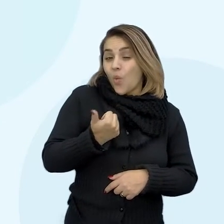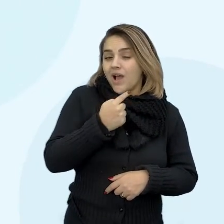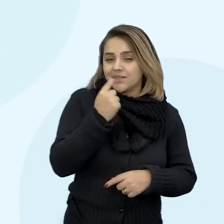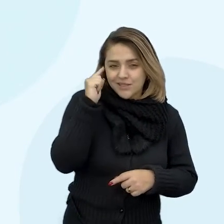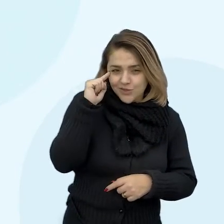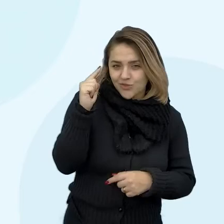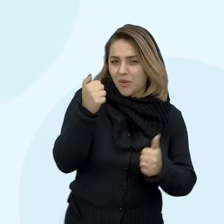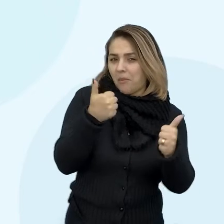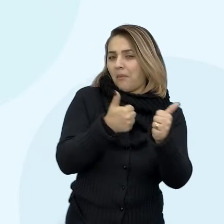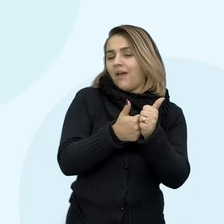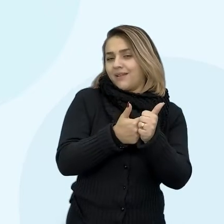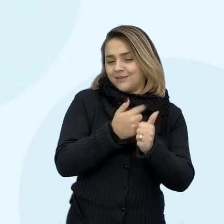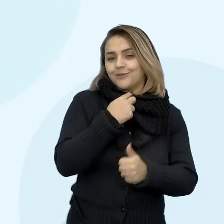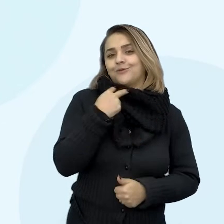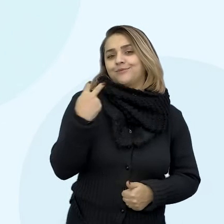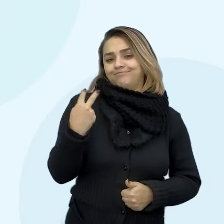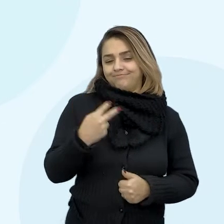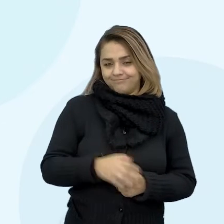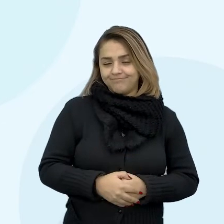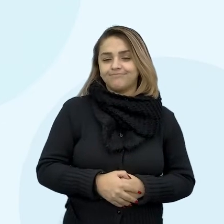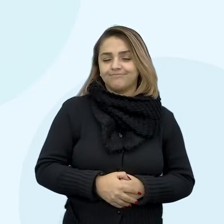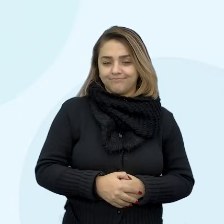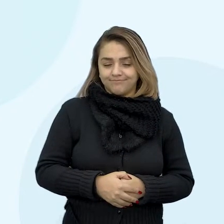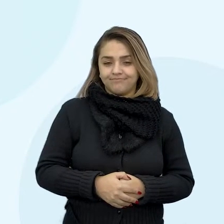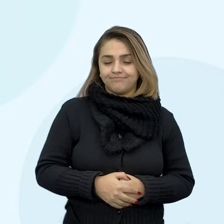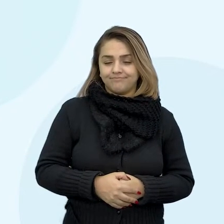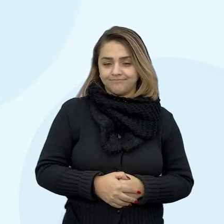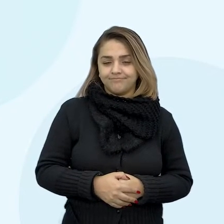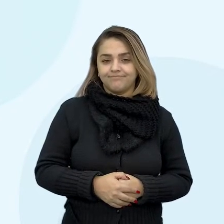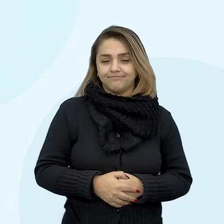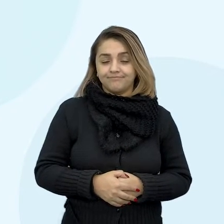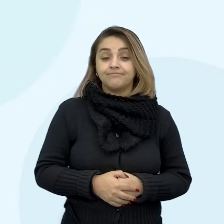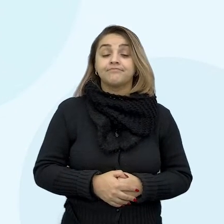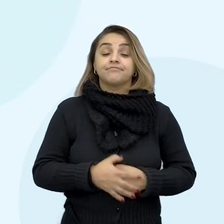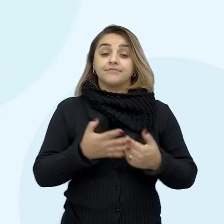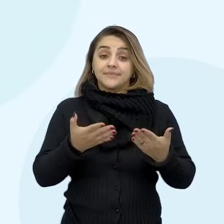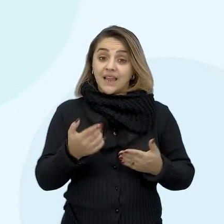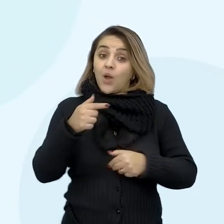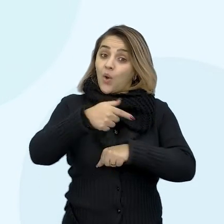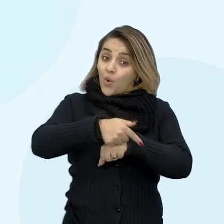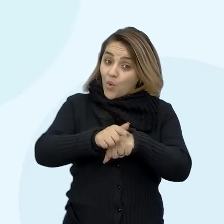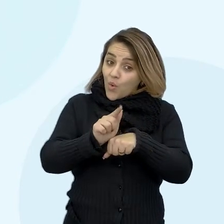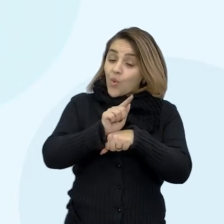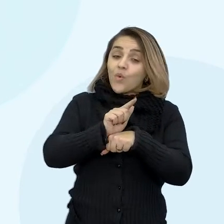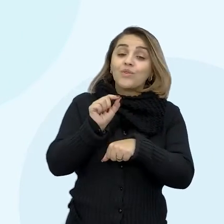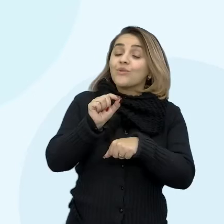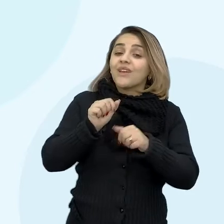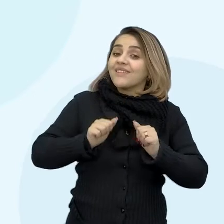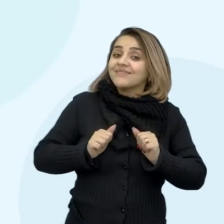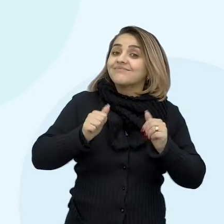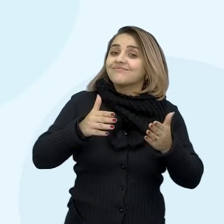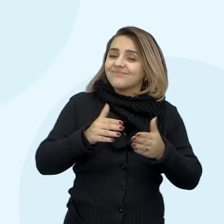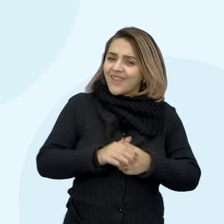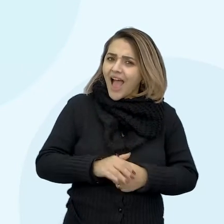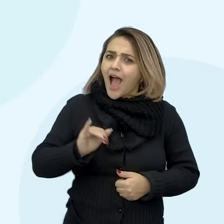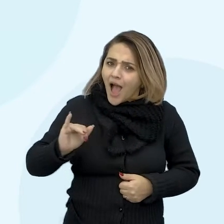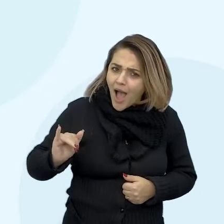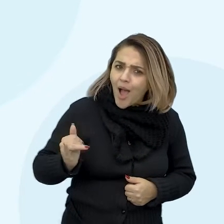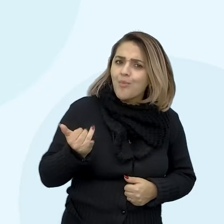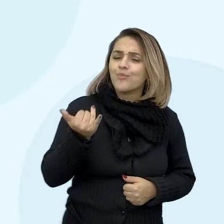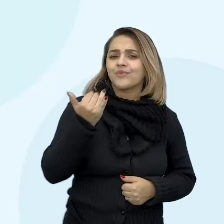que a data de validade já começa a se aproximar. Essa ONG, então, ela aproveita isso. Olha